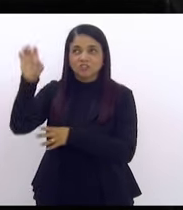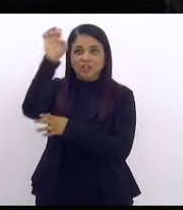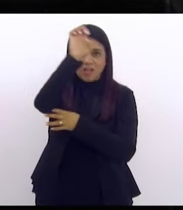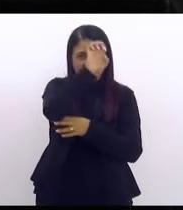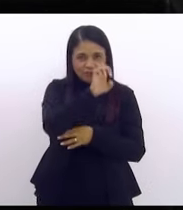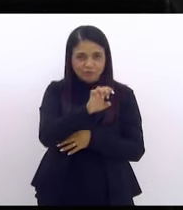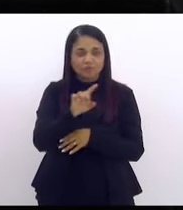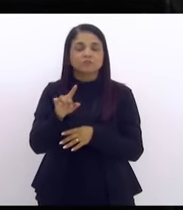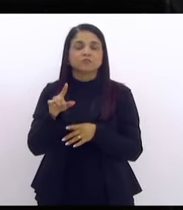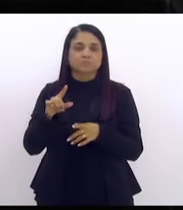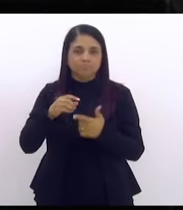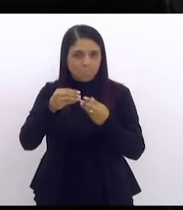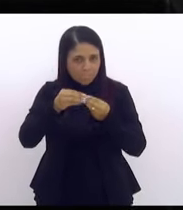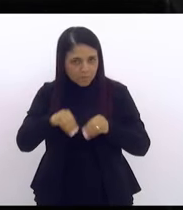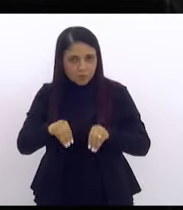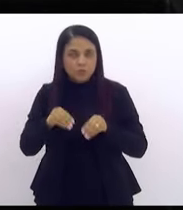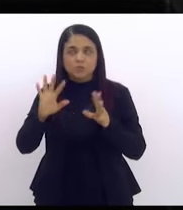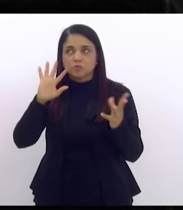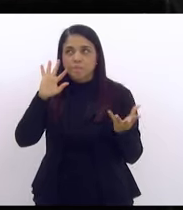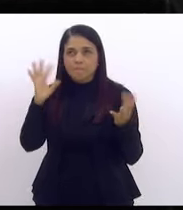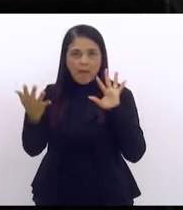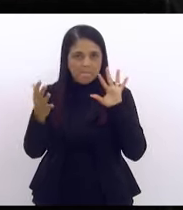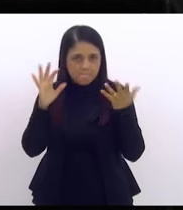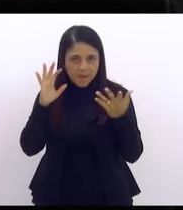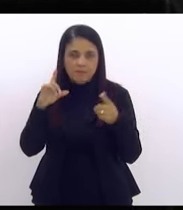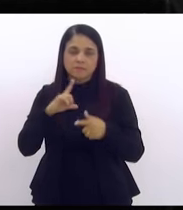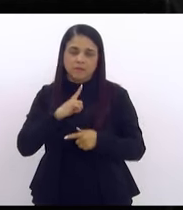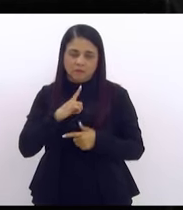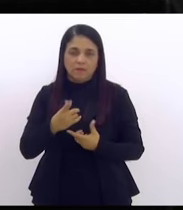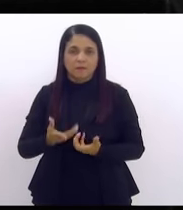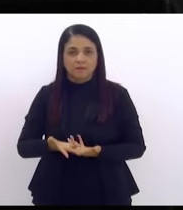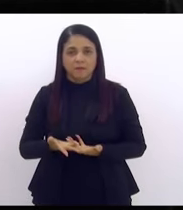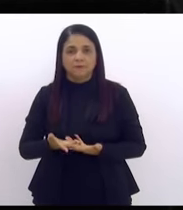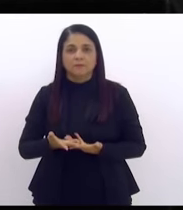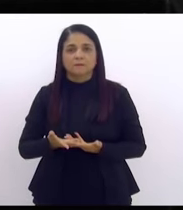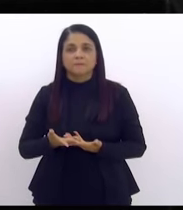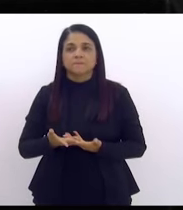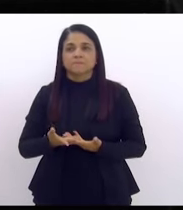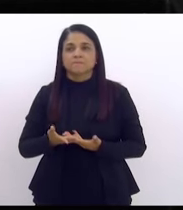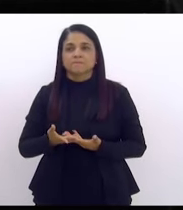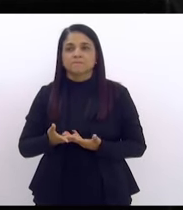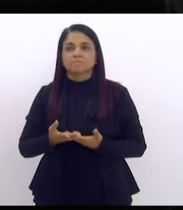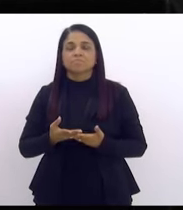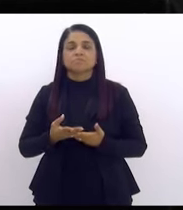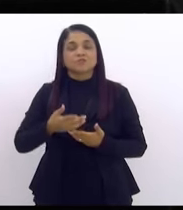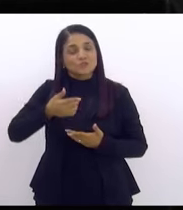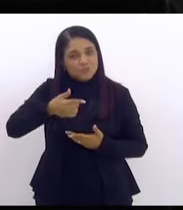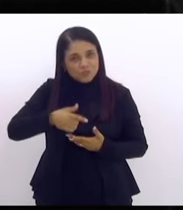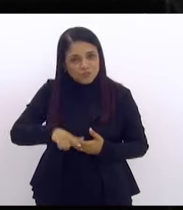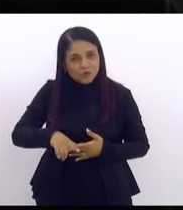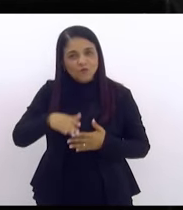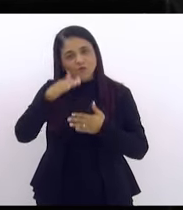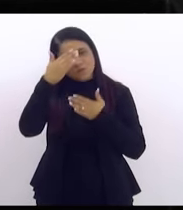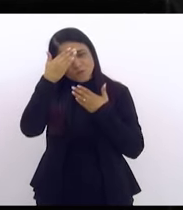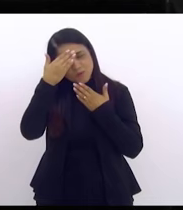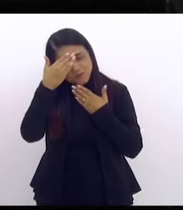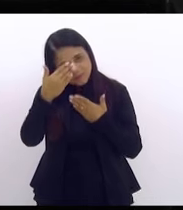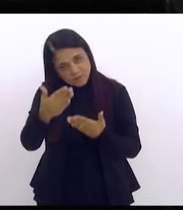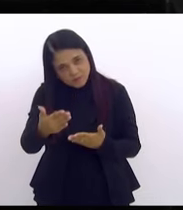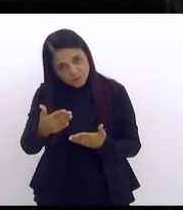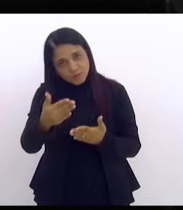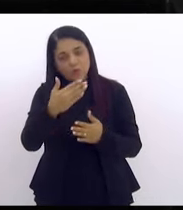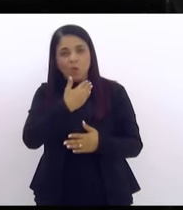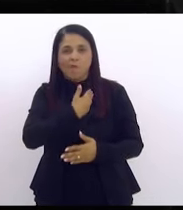são afetados por essas alterações climáticas. Então, fica aqui mais uma vez nossos agradecimentos